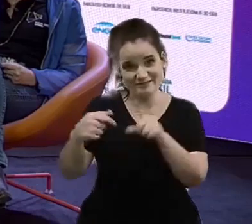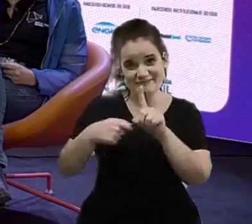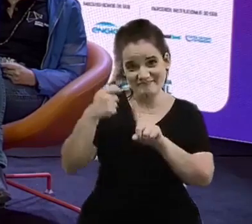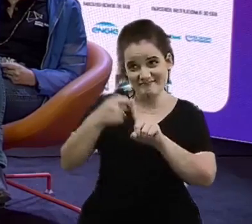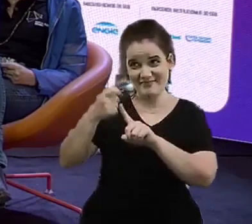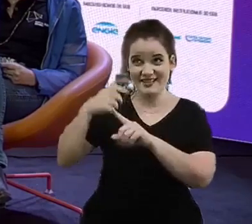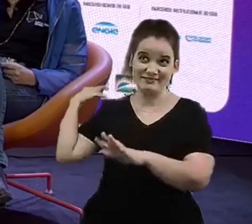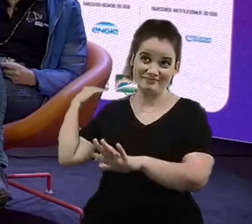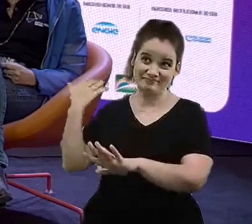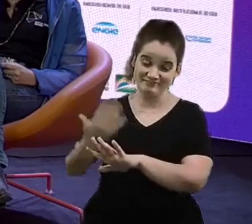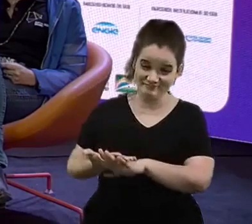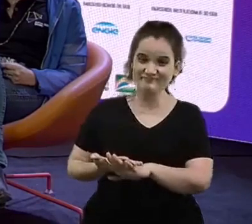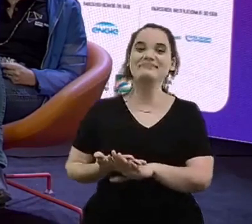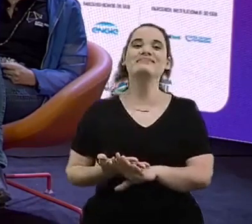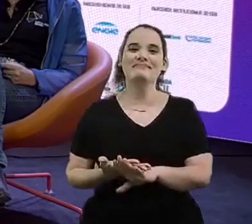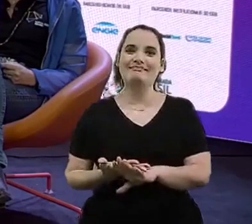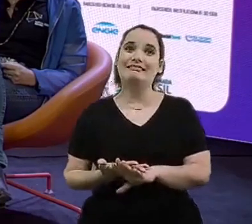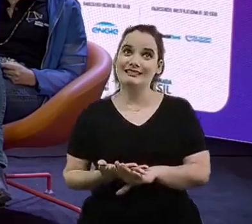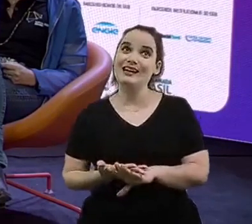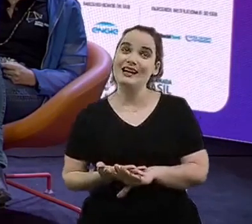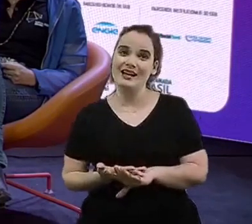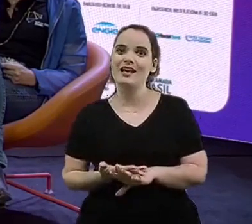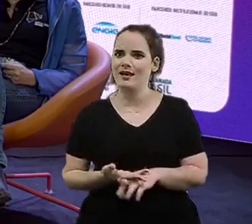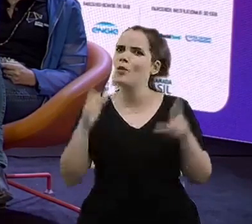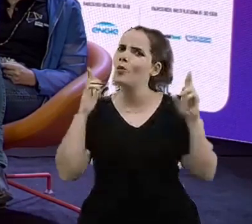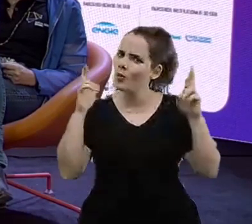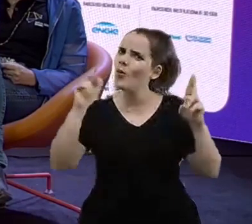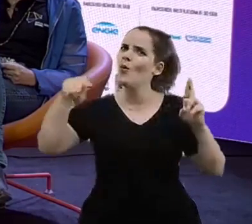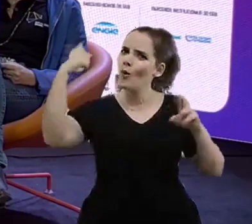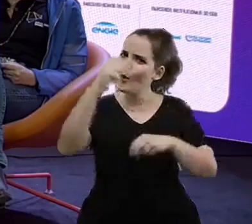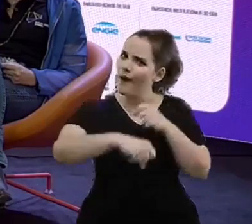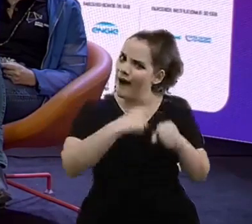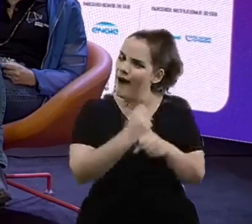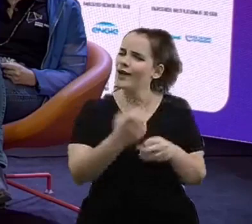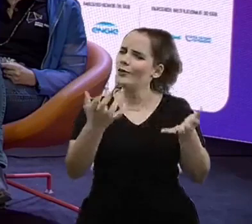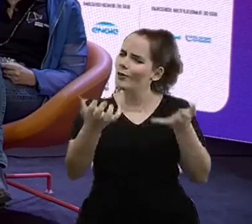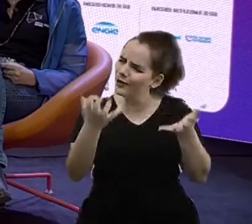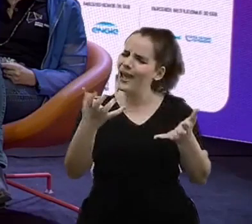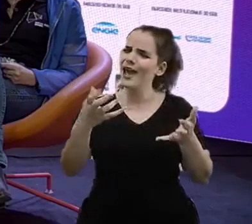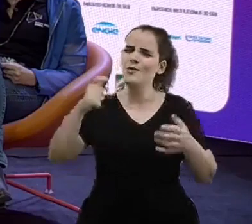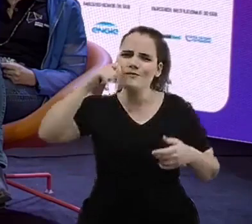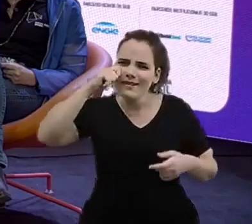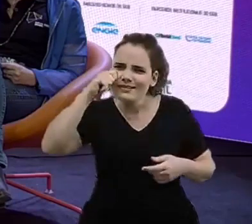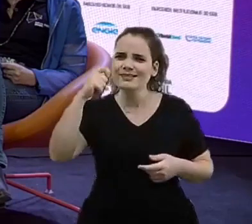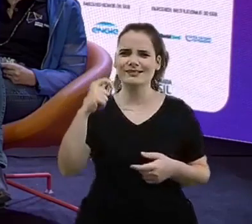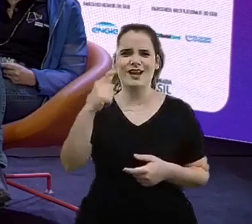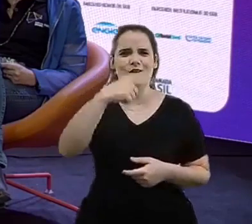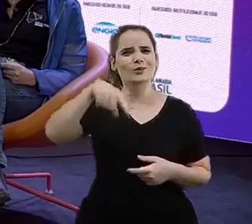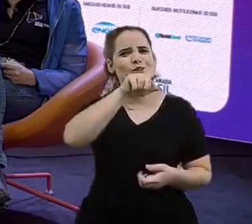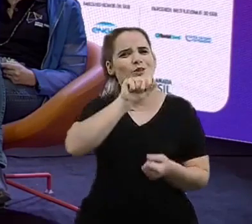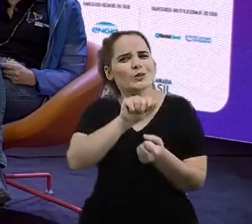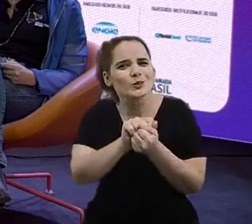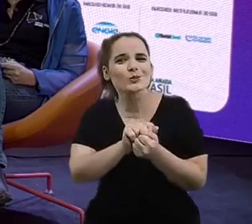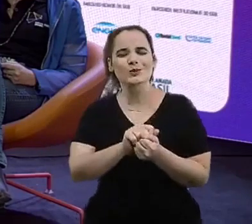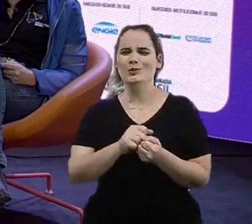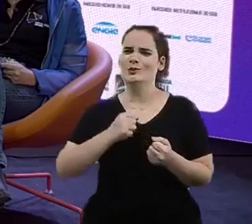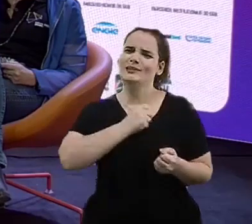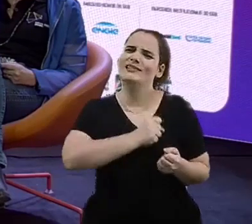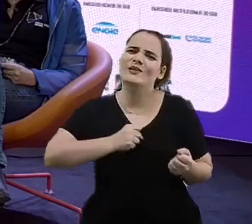estou agilizando aí do ano que vem todo mundo aí, hein? Todo mundo bem, todo mundo presencial, porque eu senti falta da gente estar presencial no laboratório esse